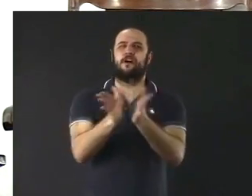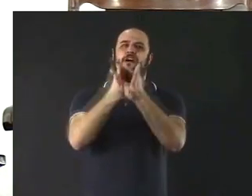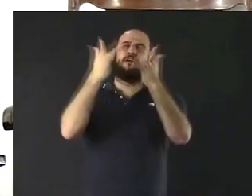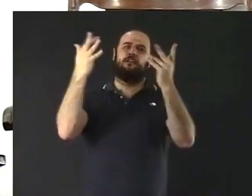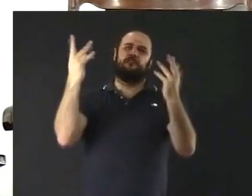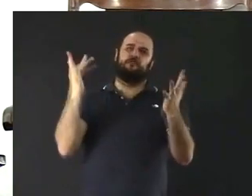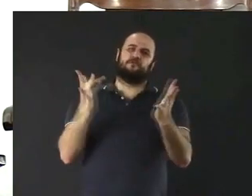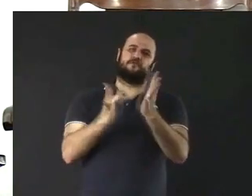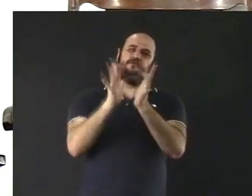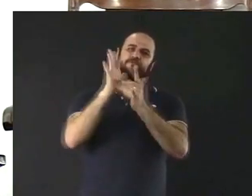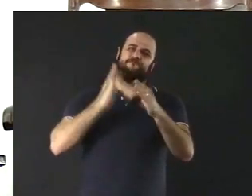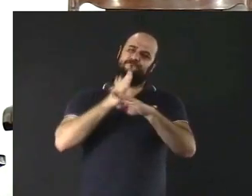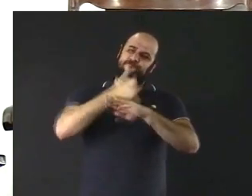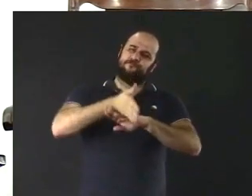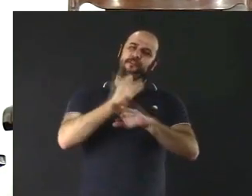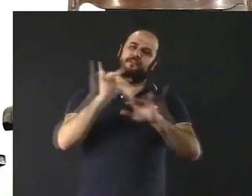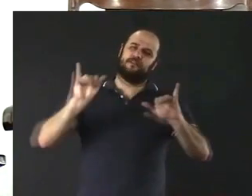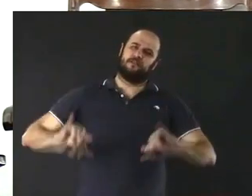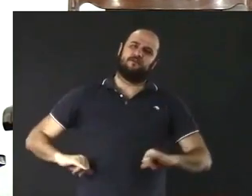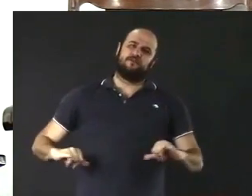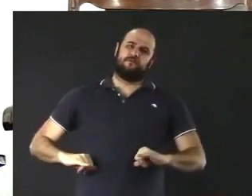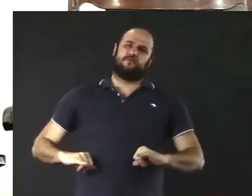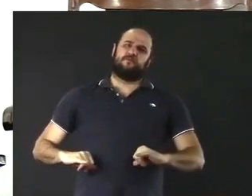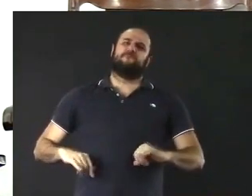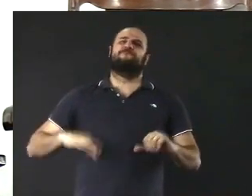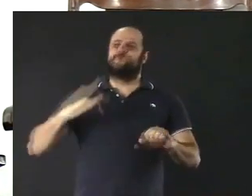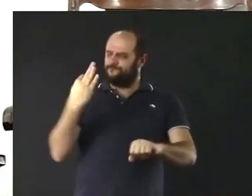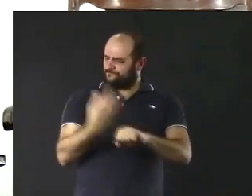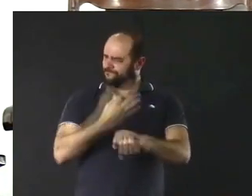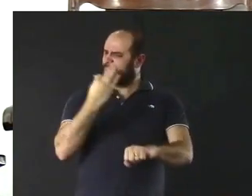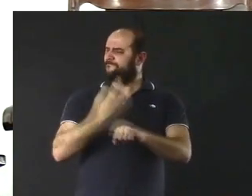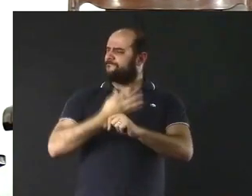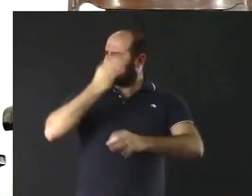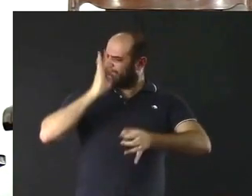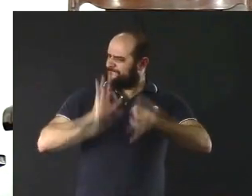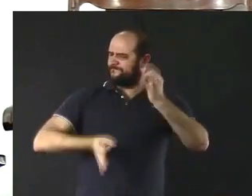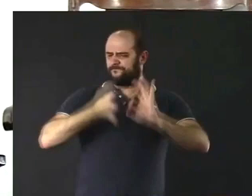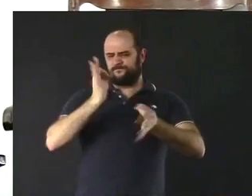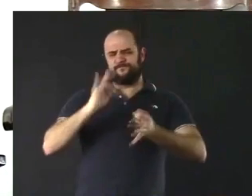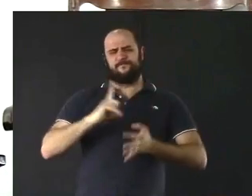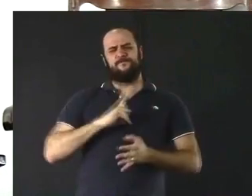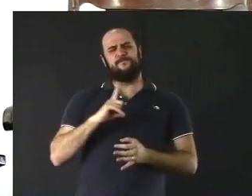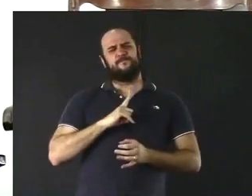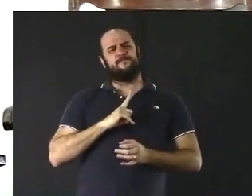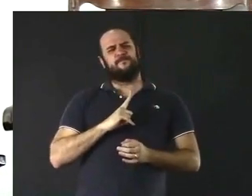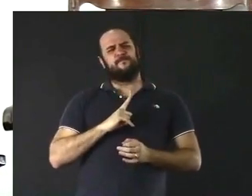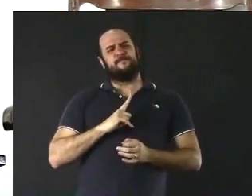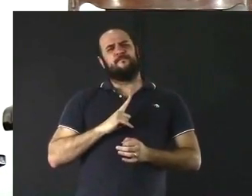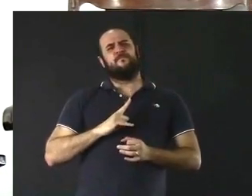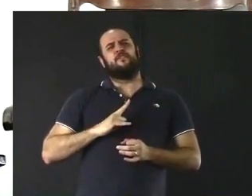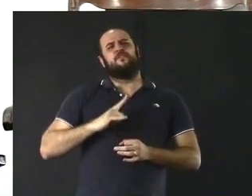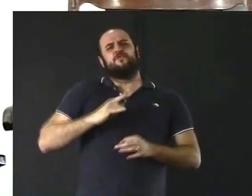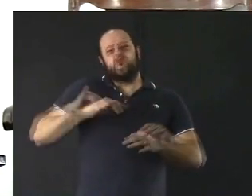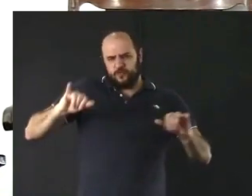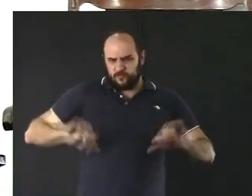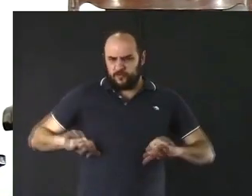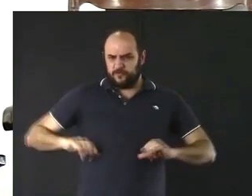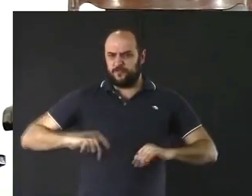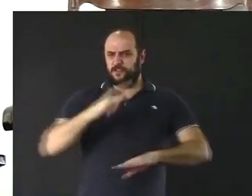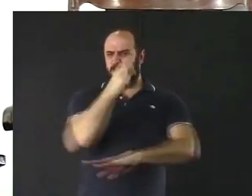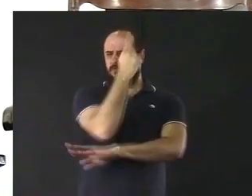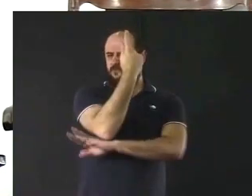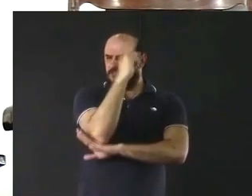pelo sofrimento, precisou suportar o julgamento, a agonia do Getsêmani, a ira de Deus